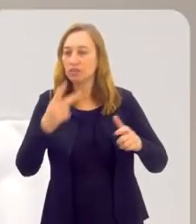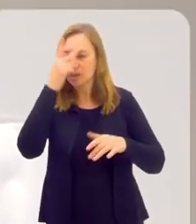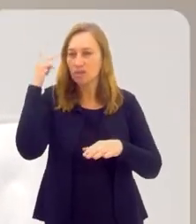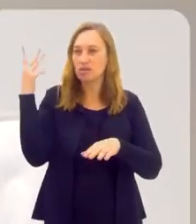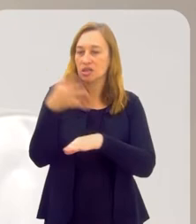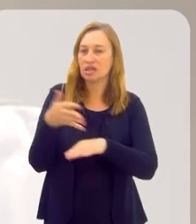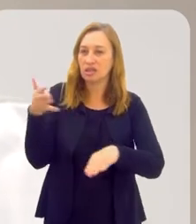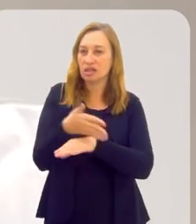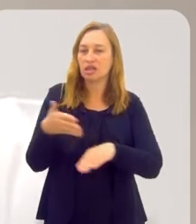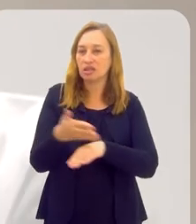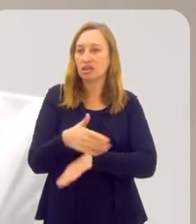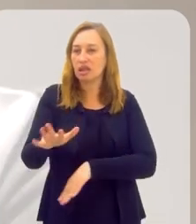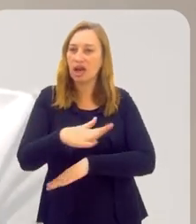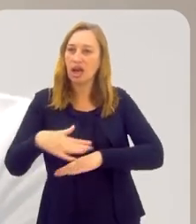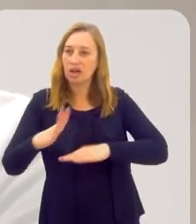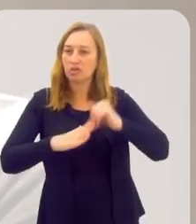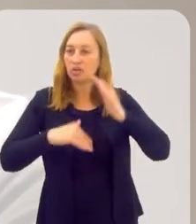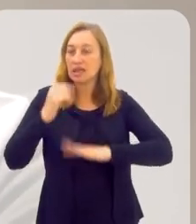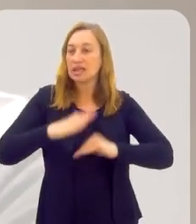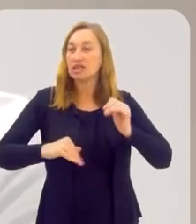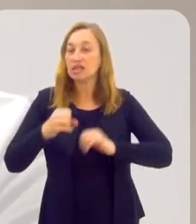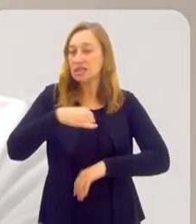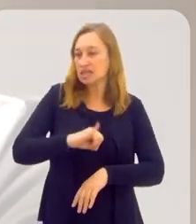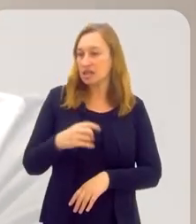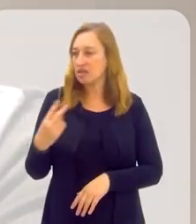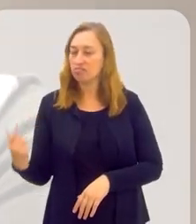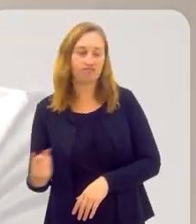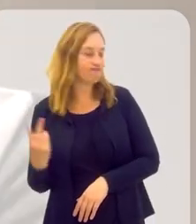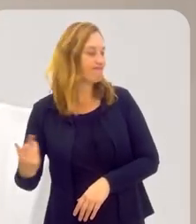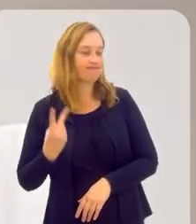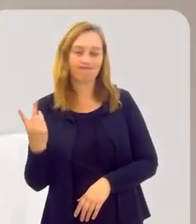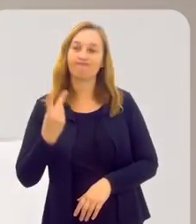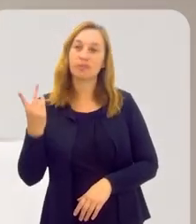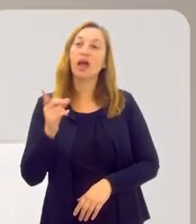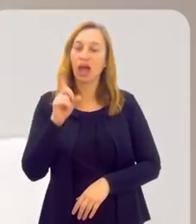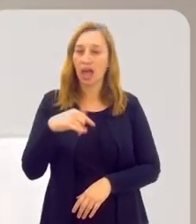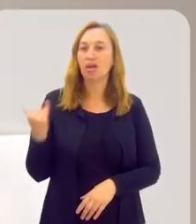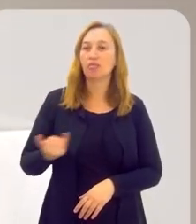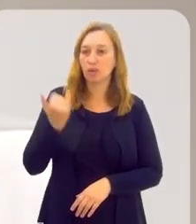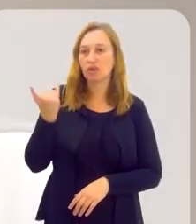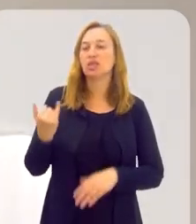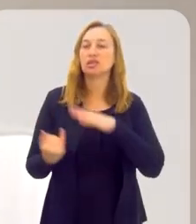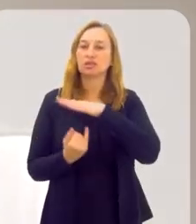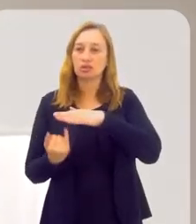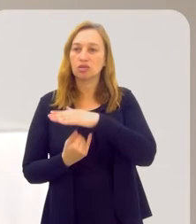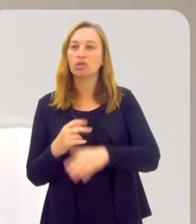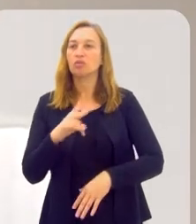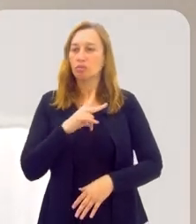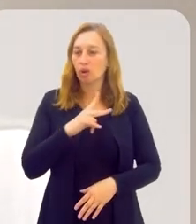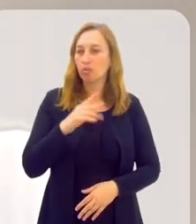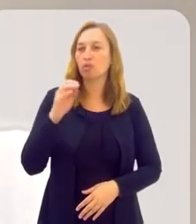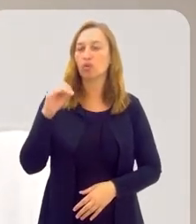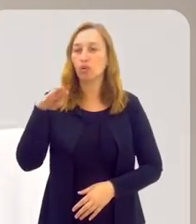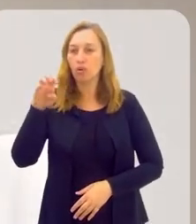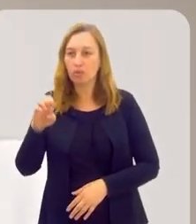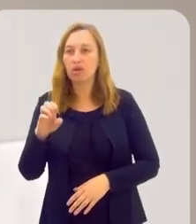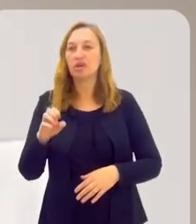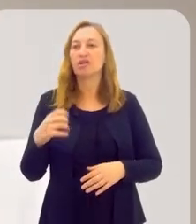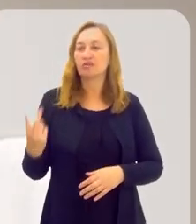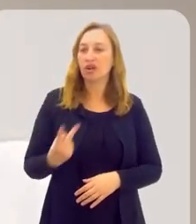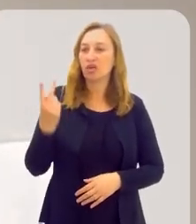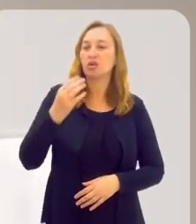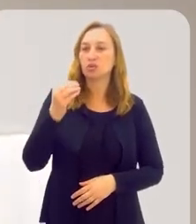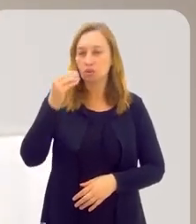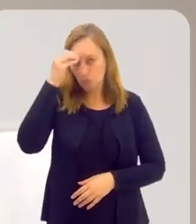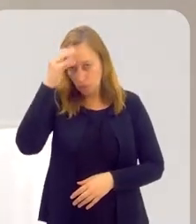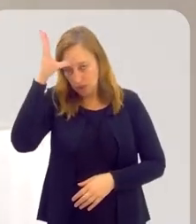área do desporto adaptado se depois este profissional não for valorizado. E então é importante que as próprias instituições, os próprios clubes,